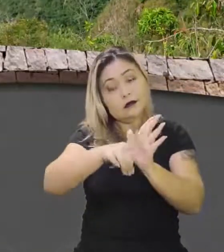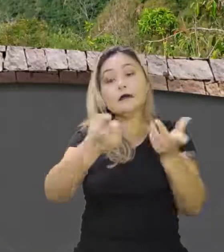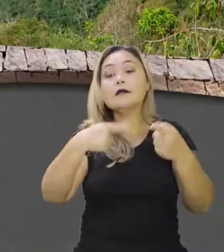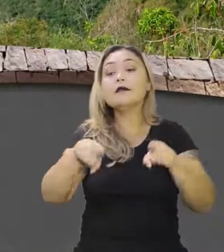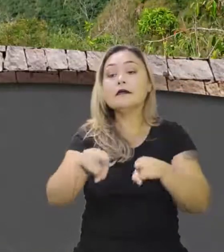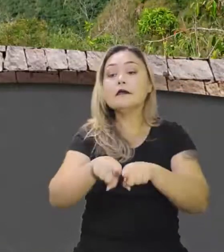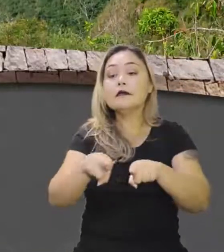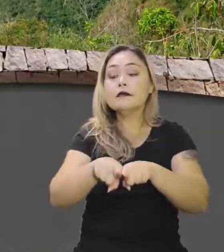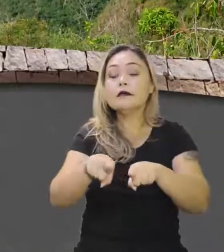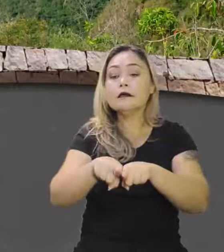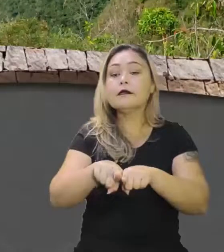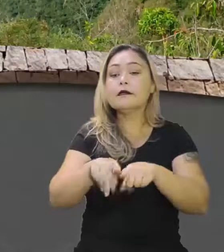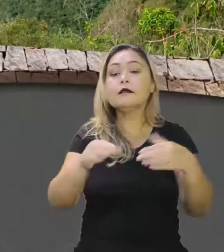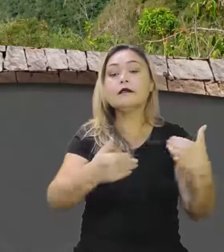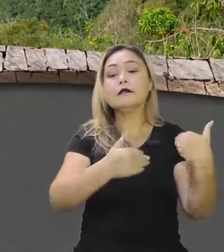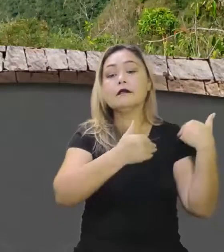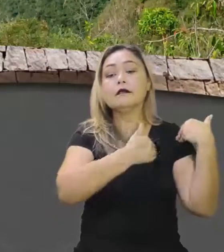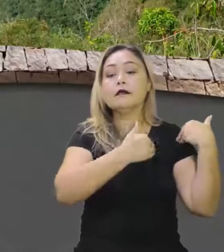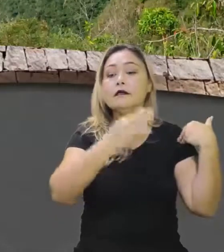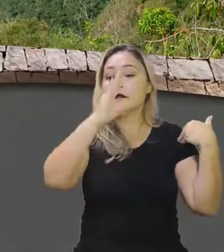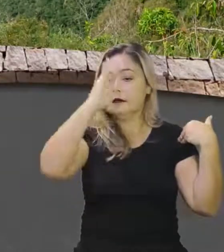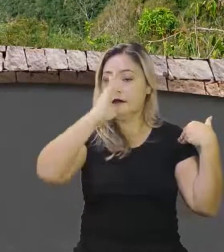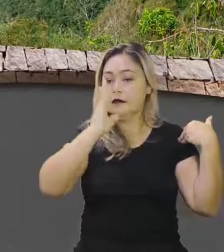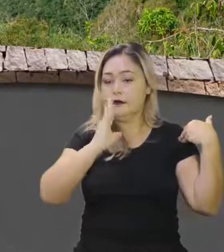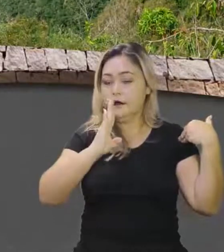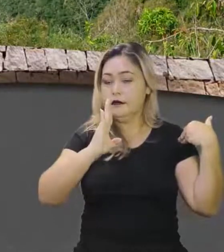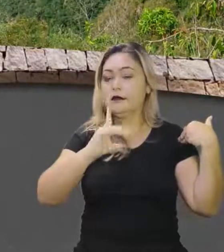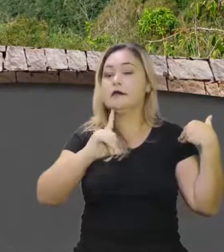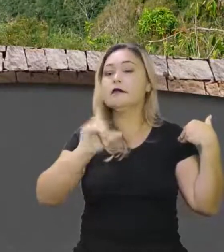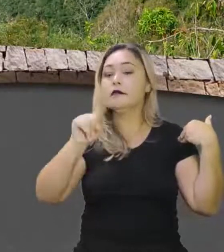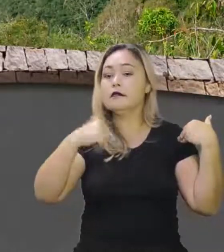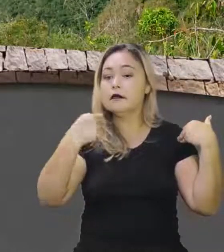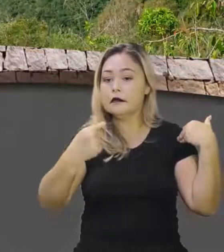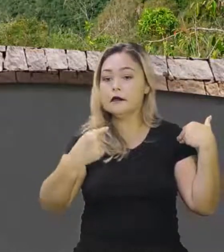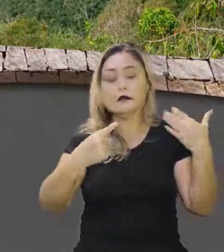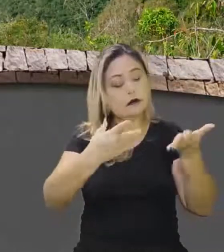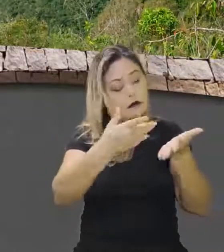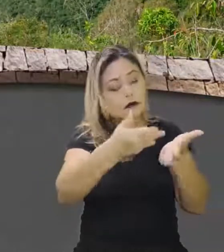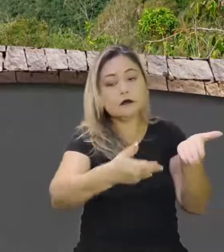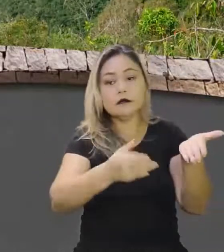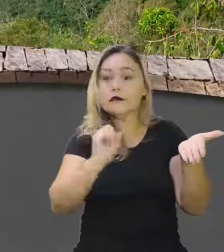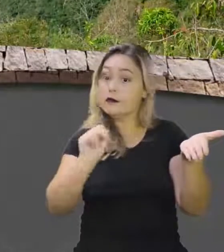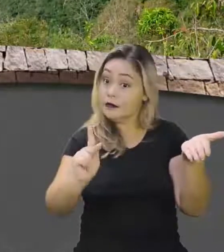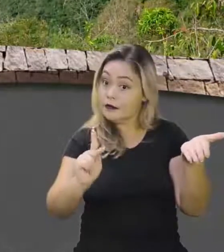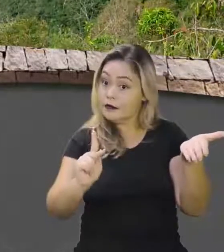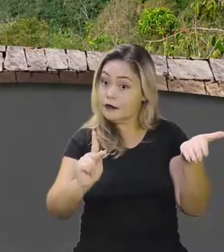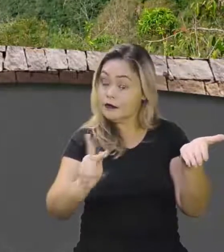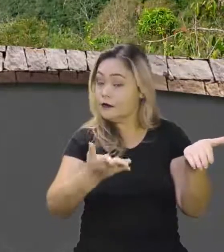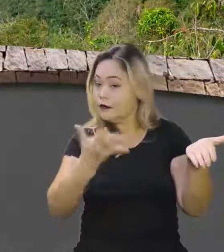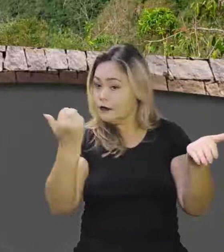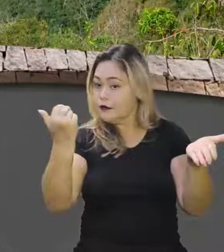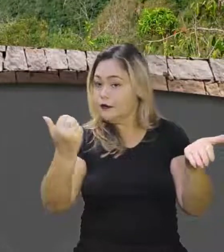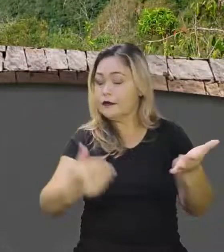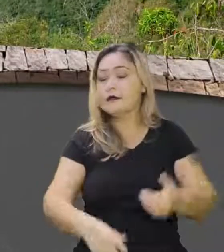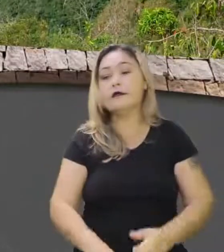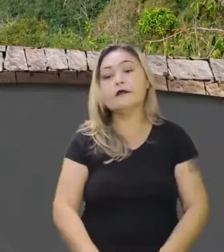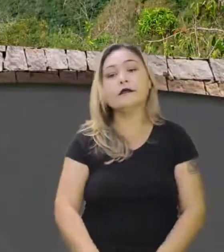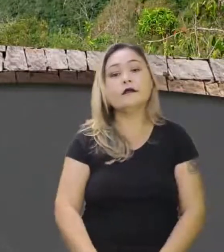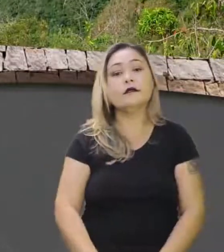Também. Isso foi a responsabilidade do Brasil assumido nesse tratado também. Ok? Vamos lá.